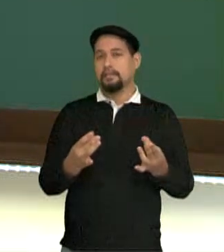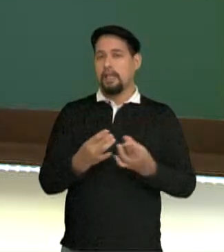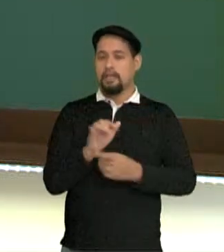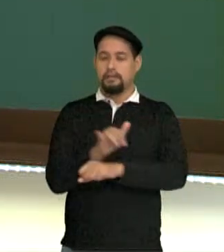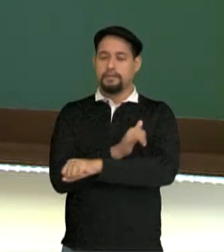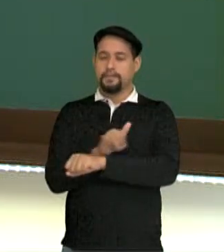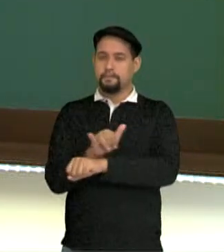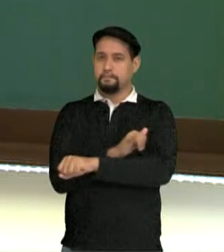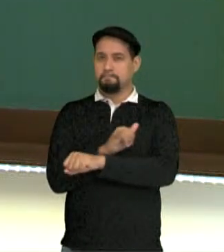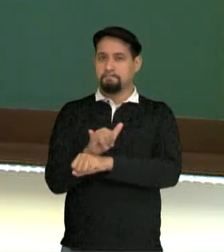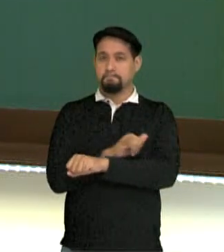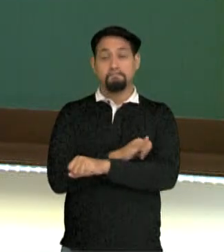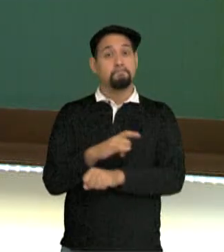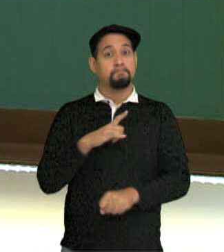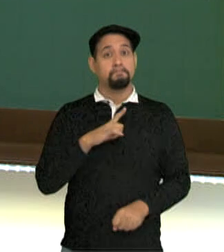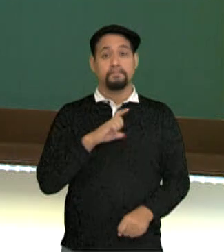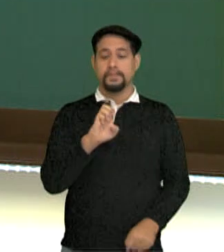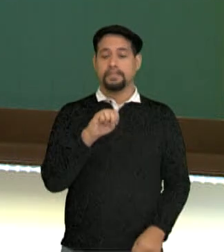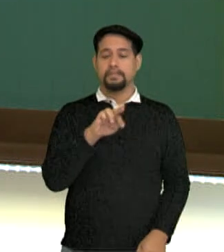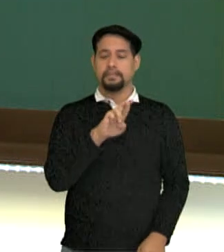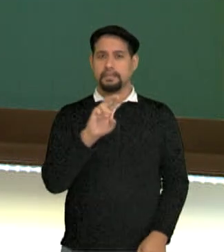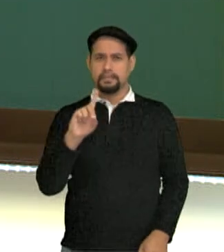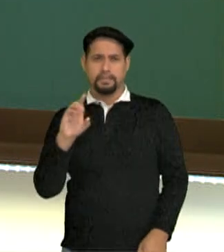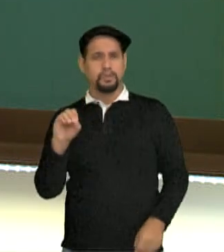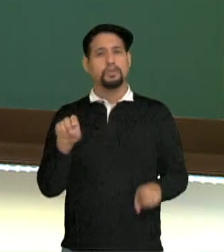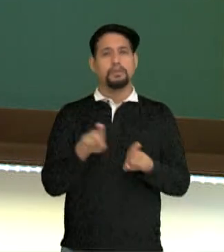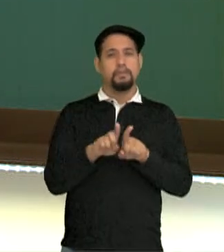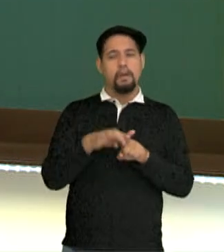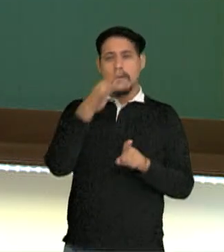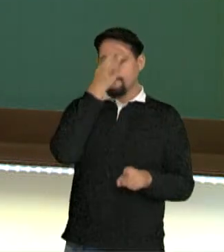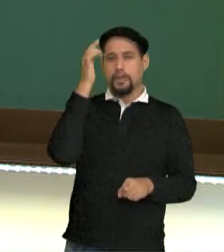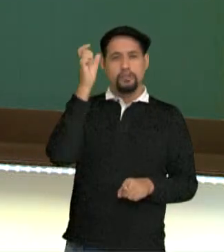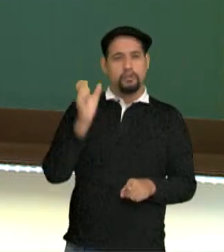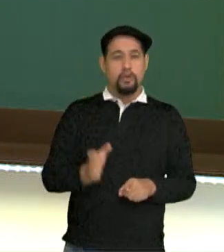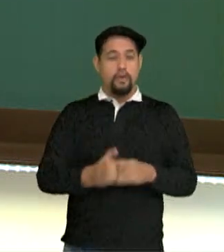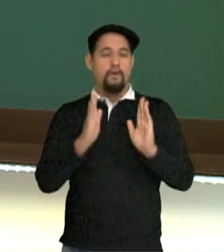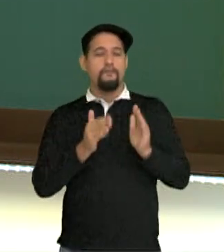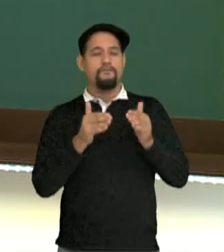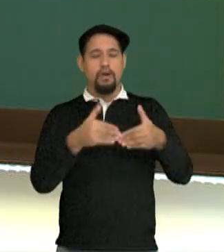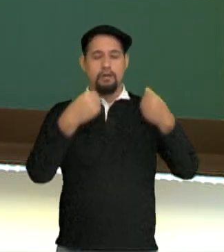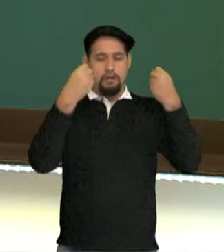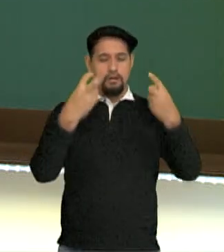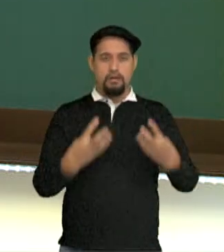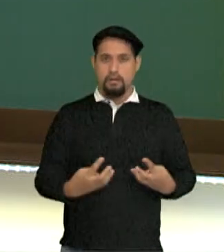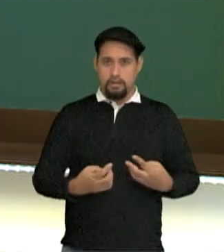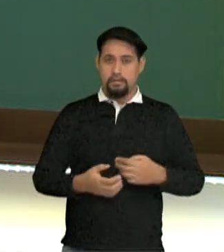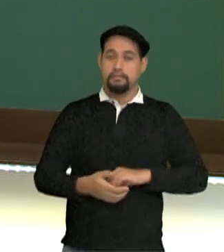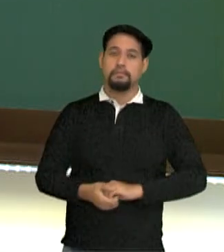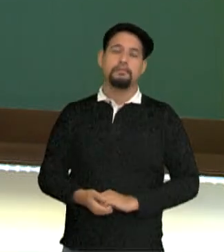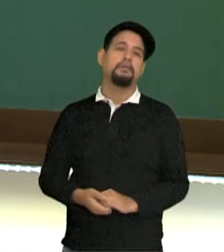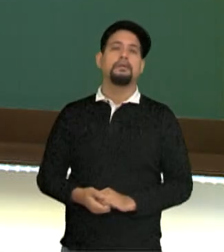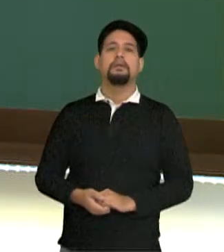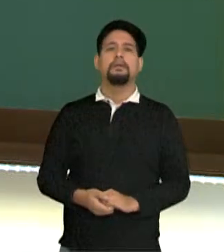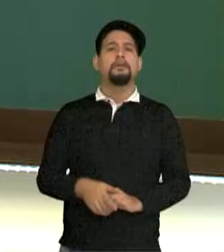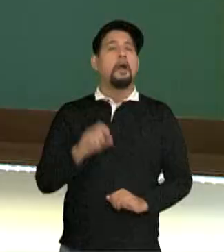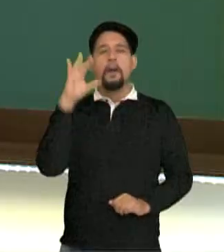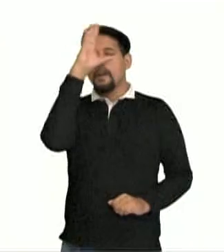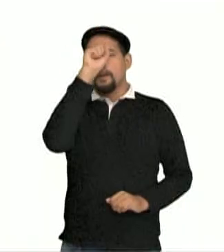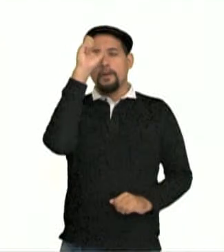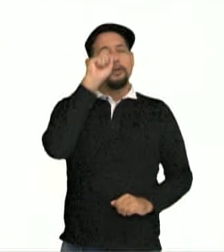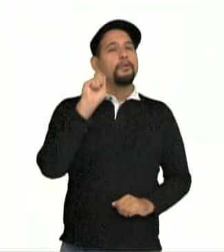tem enredo, personagens, foco narrativo, os elementos básicos da narrativa. O que